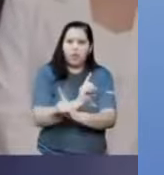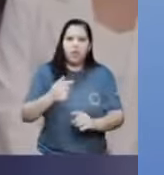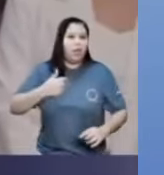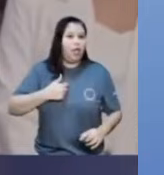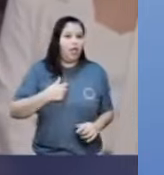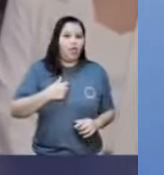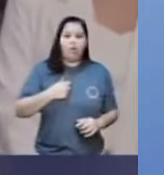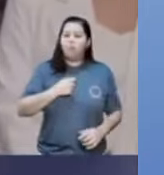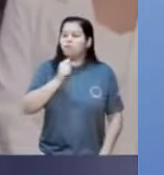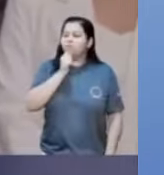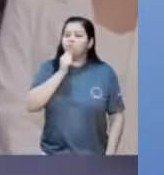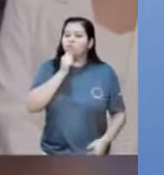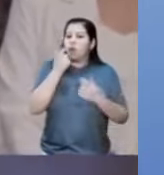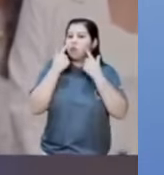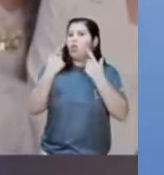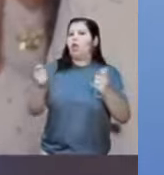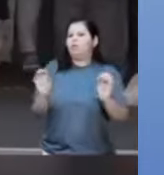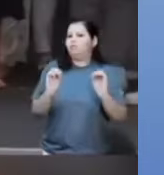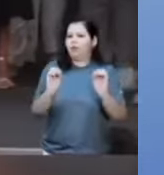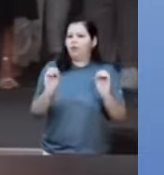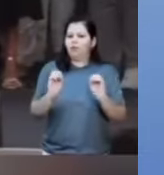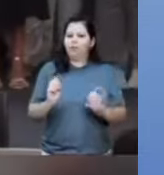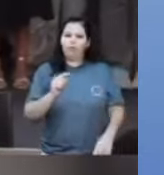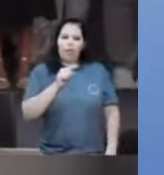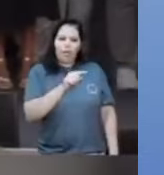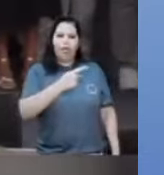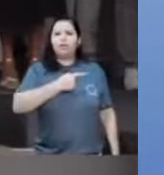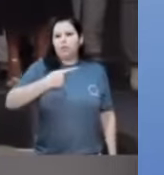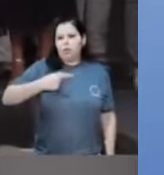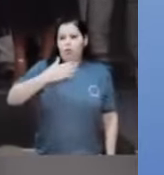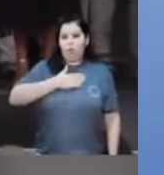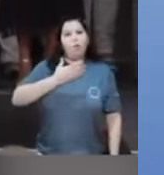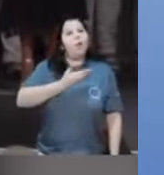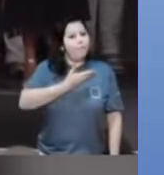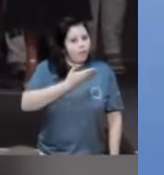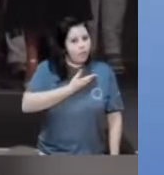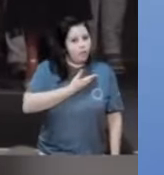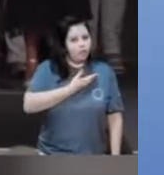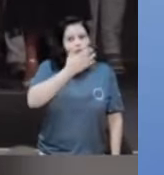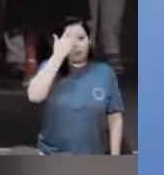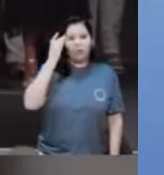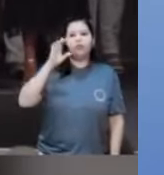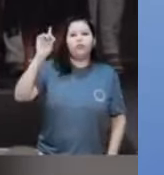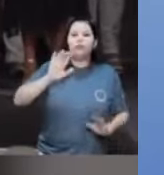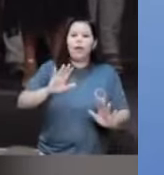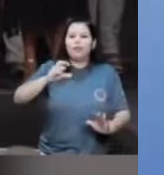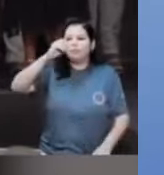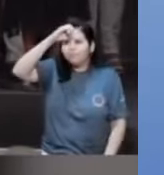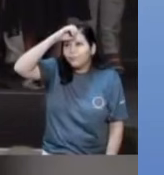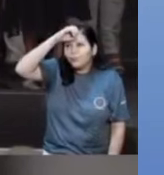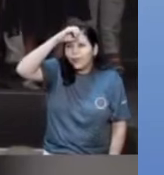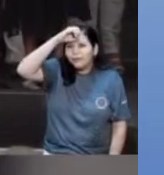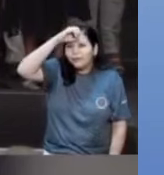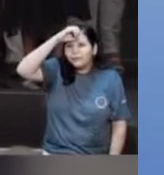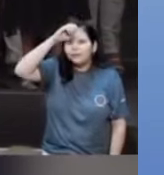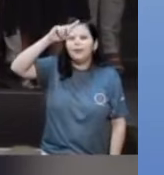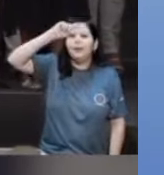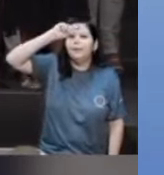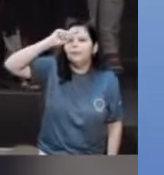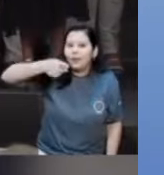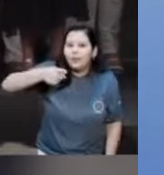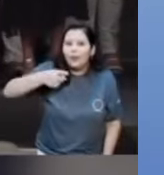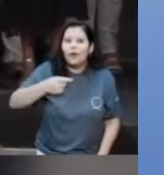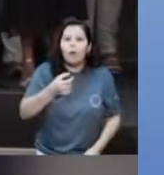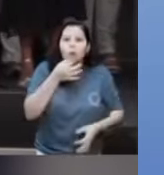interesse aí o pastor esse pastor que é meu amigo um cara de Deus mas inocente mandou para um